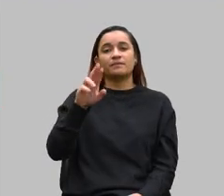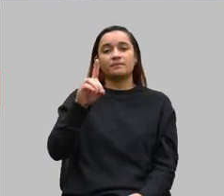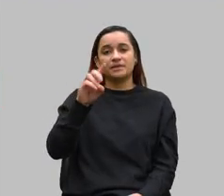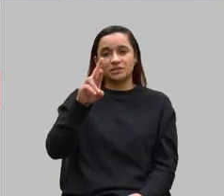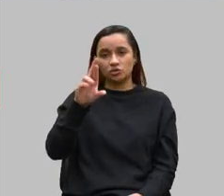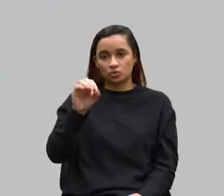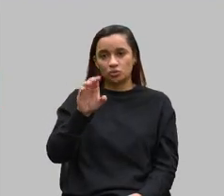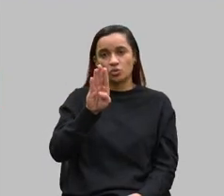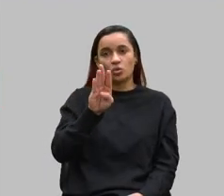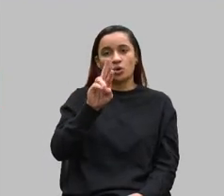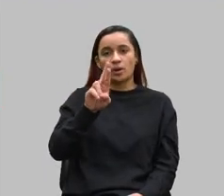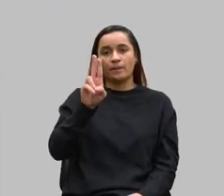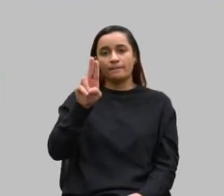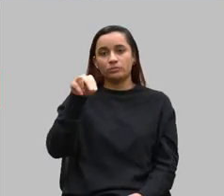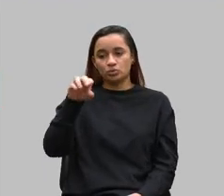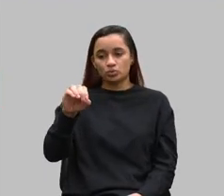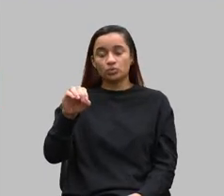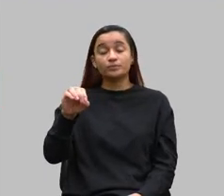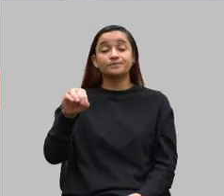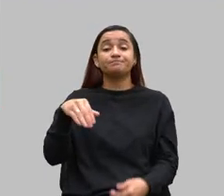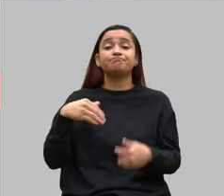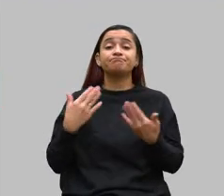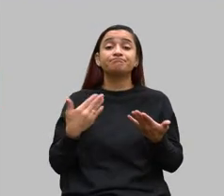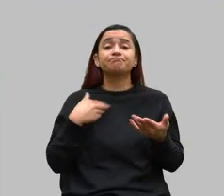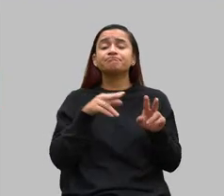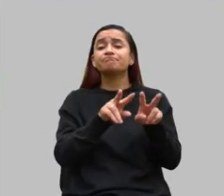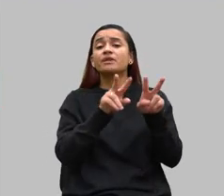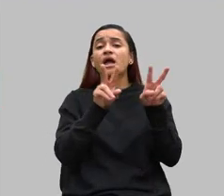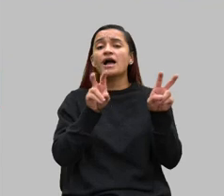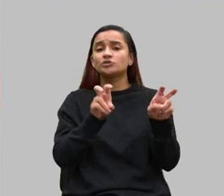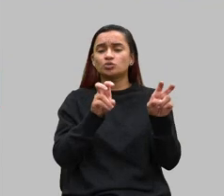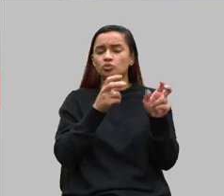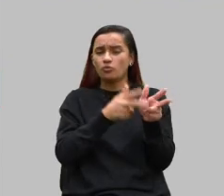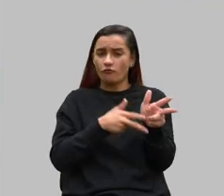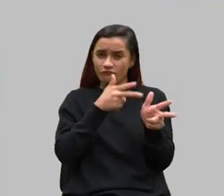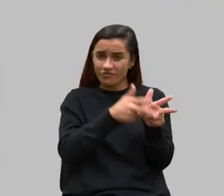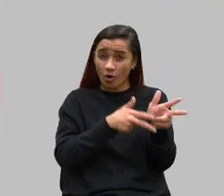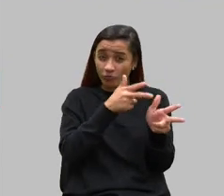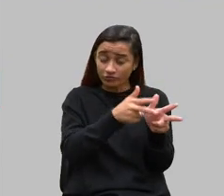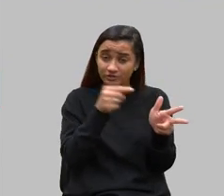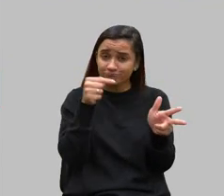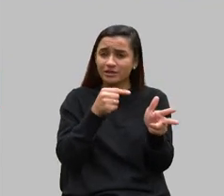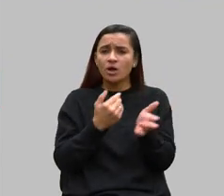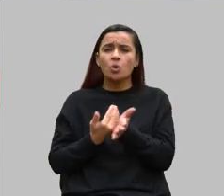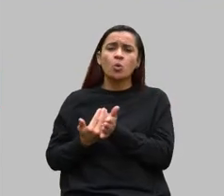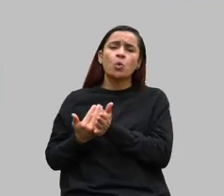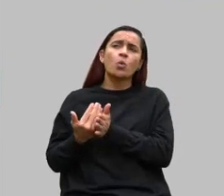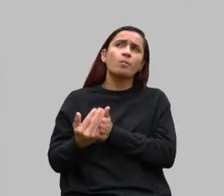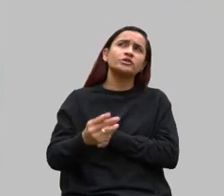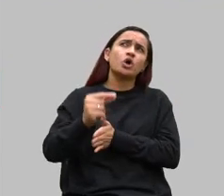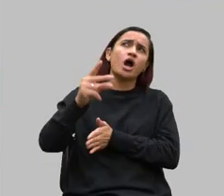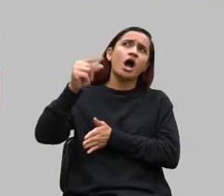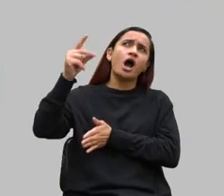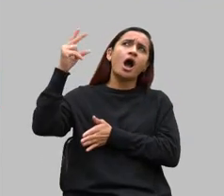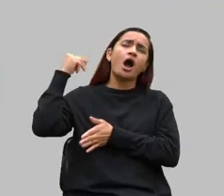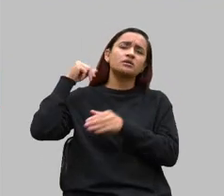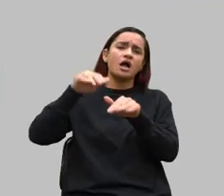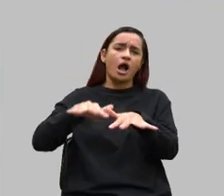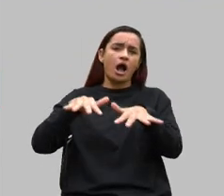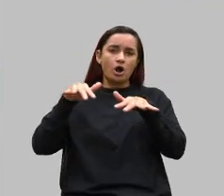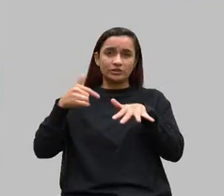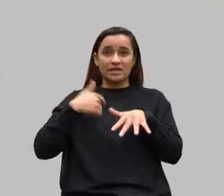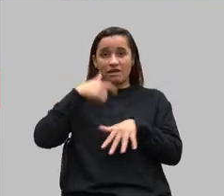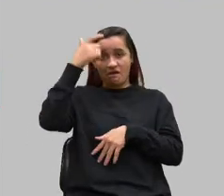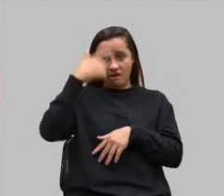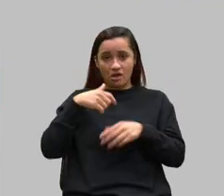esse assunto ferrovias iniciou lá atrás uma audiência pública eu e João Leide promovemos